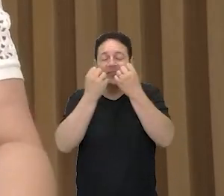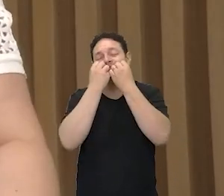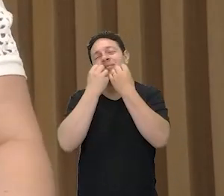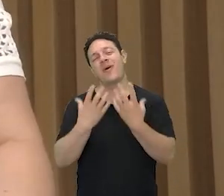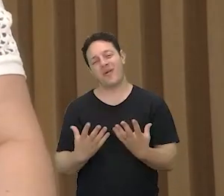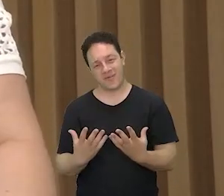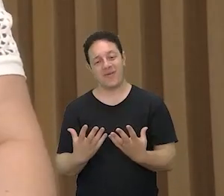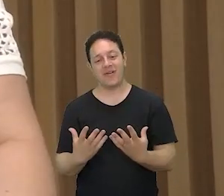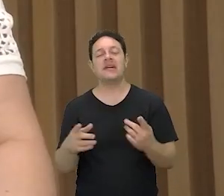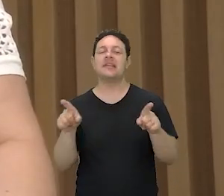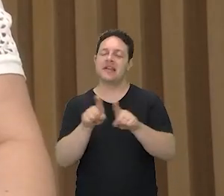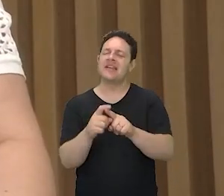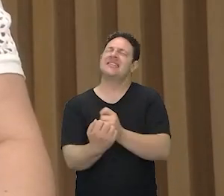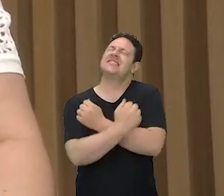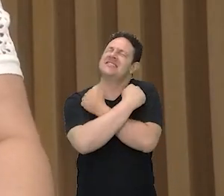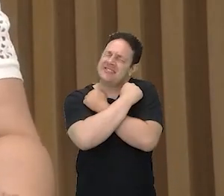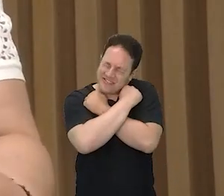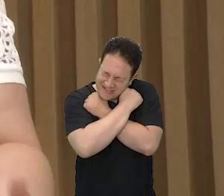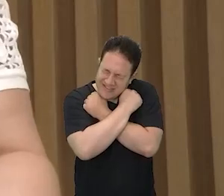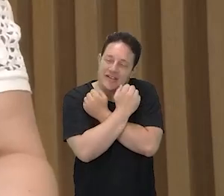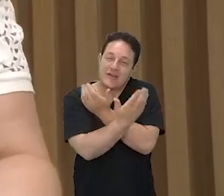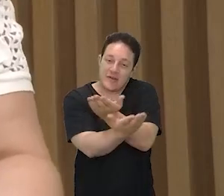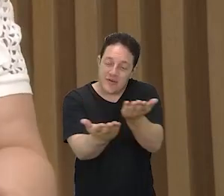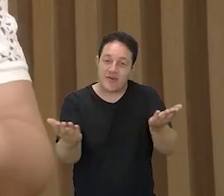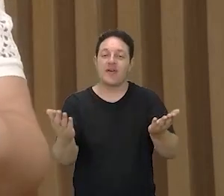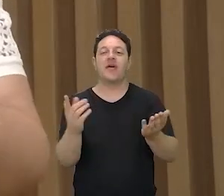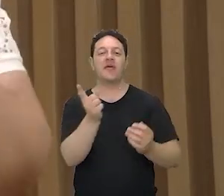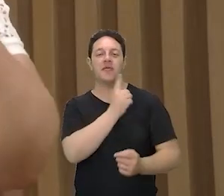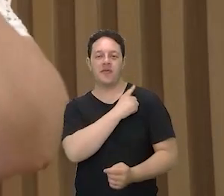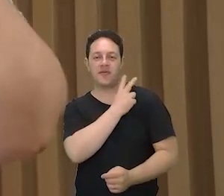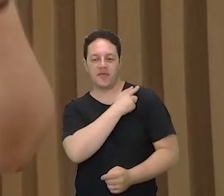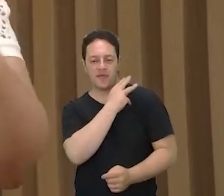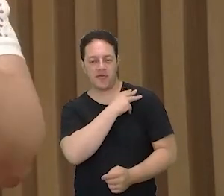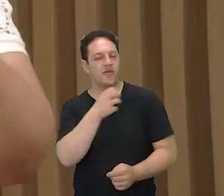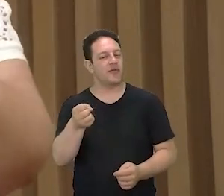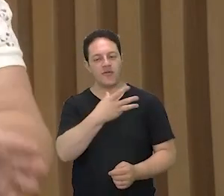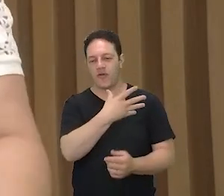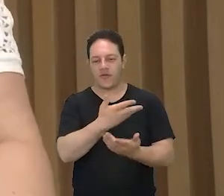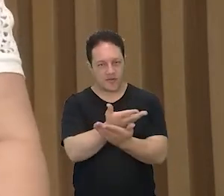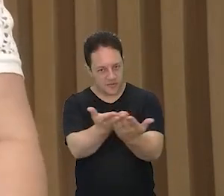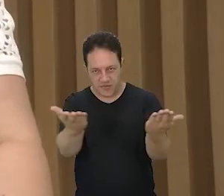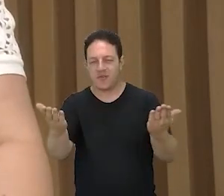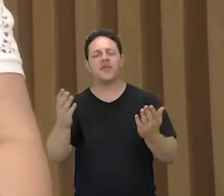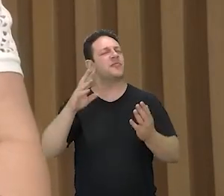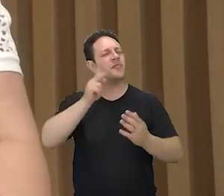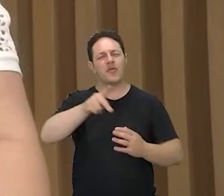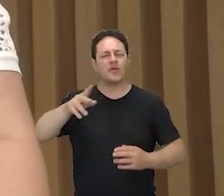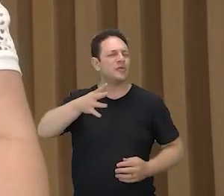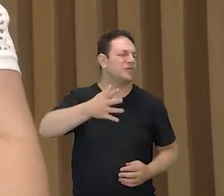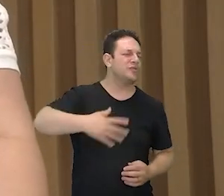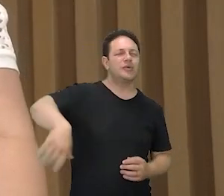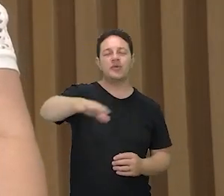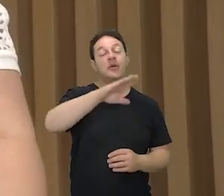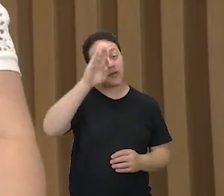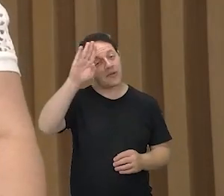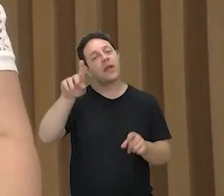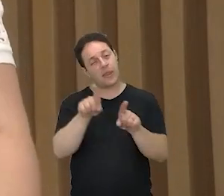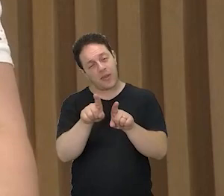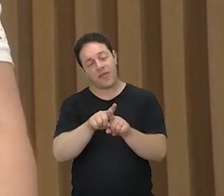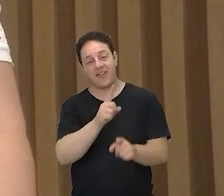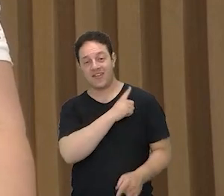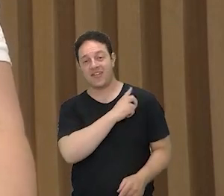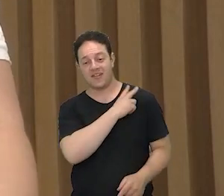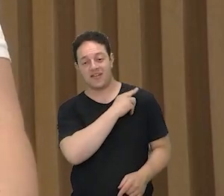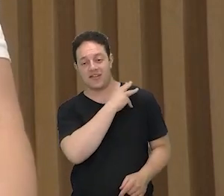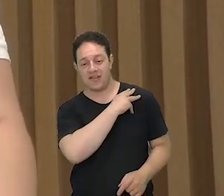um abraço para todos os professores do novo ensino médio, né, todos os professores de maneira geral, mas os do ensino médio principalmente,